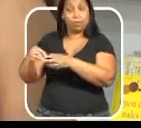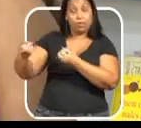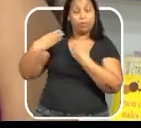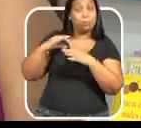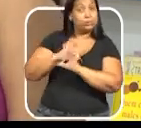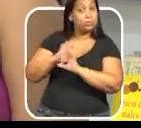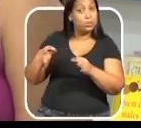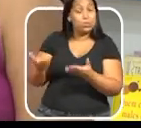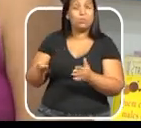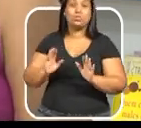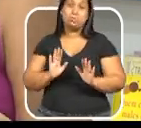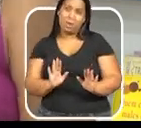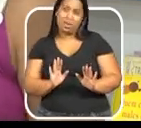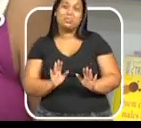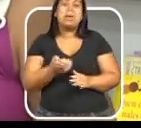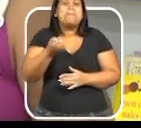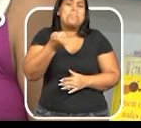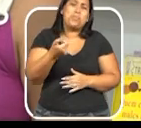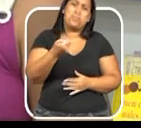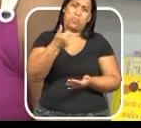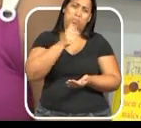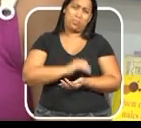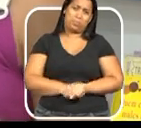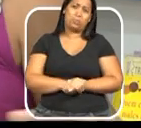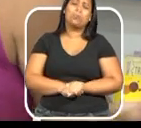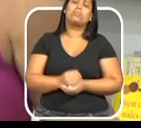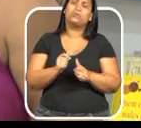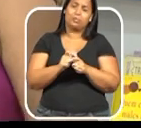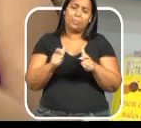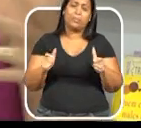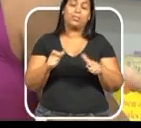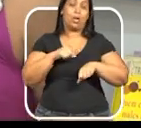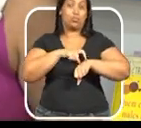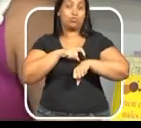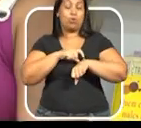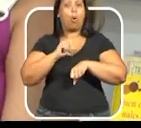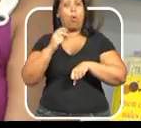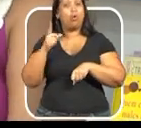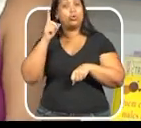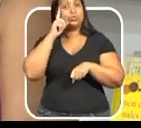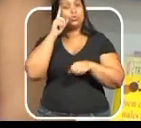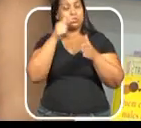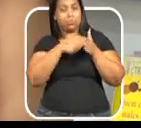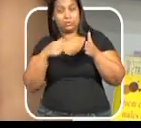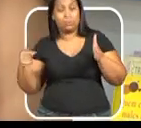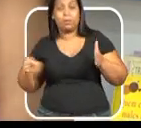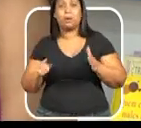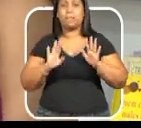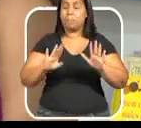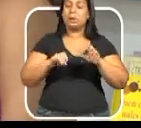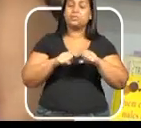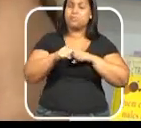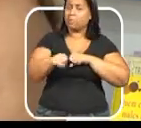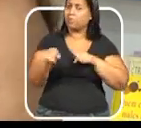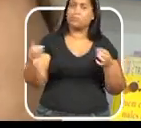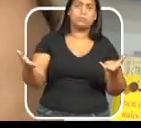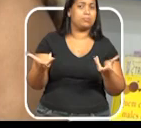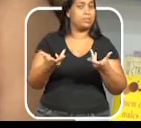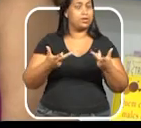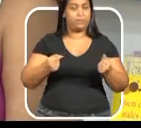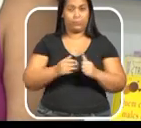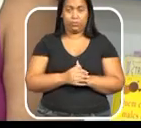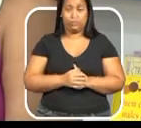eu acho, só que é pouco, né? Poderia aumentar os horários ou os dias da semana, mas é uma formação